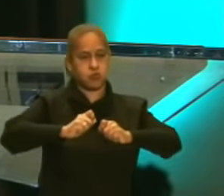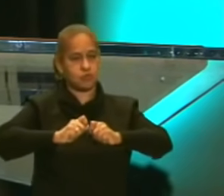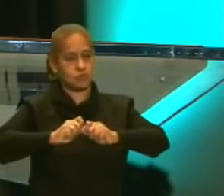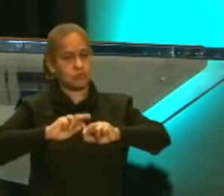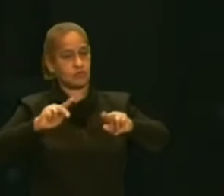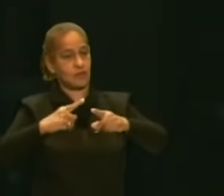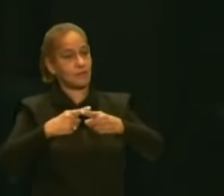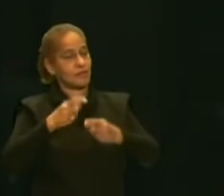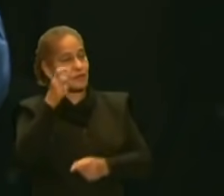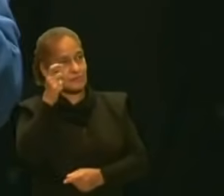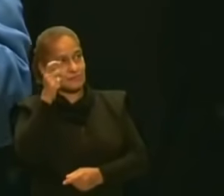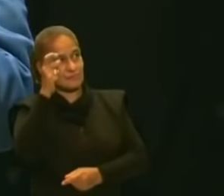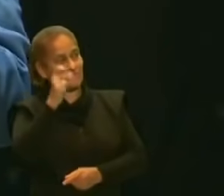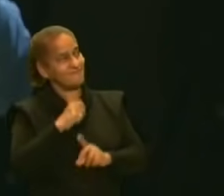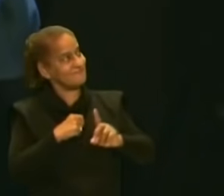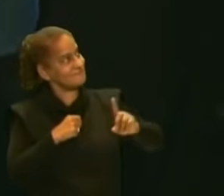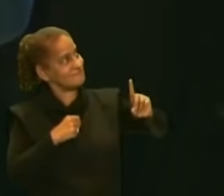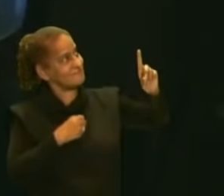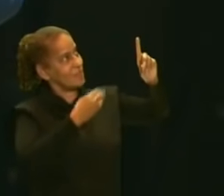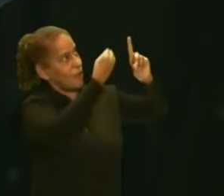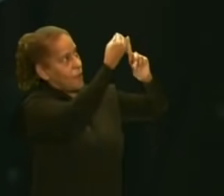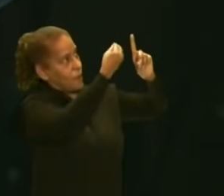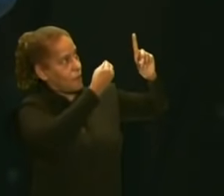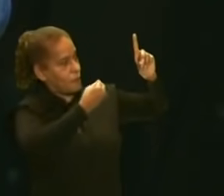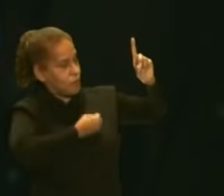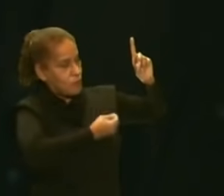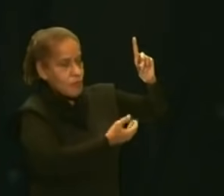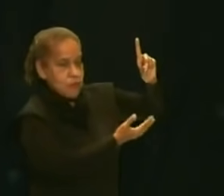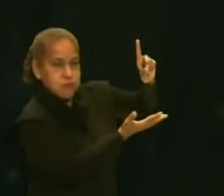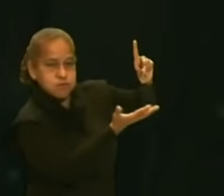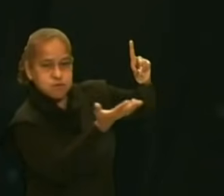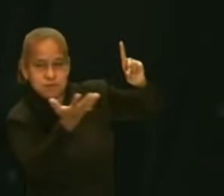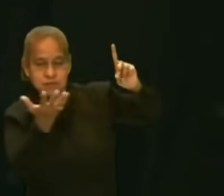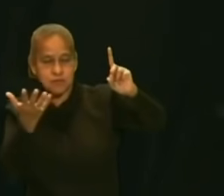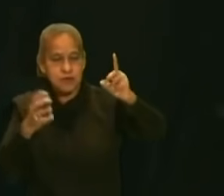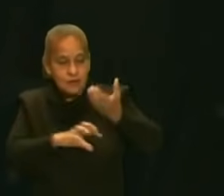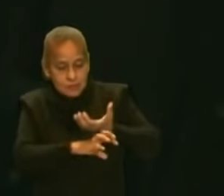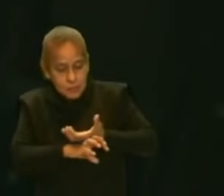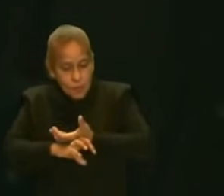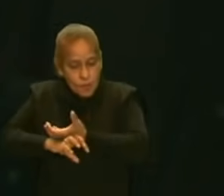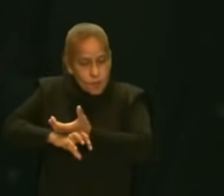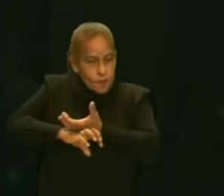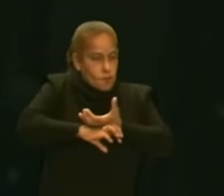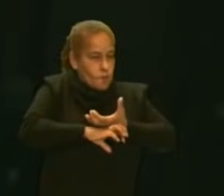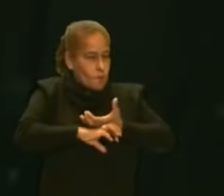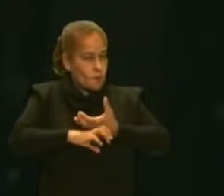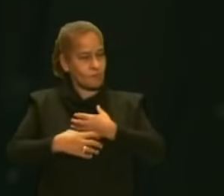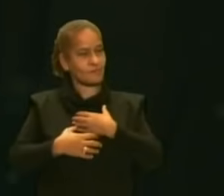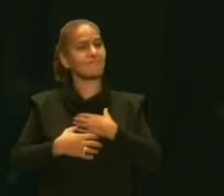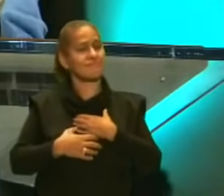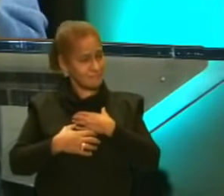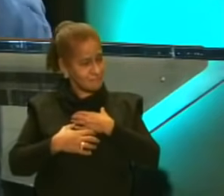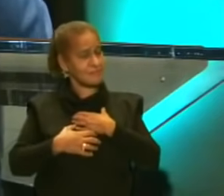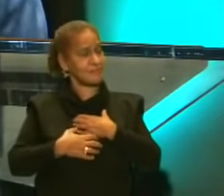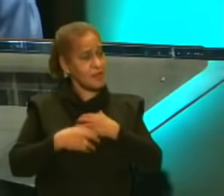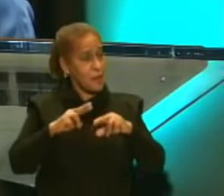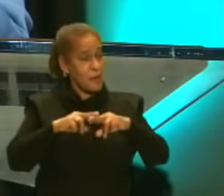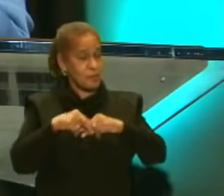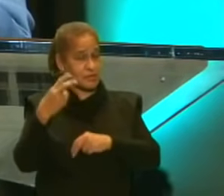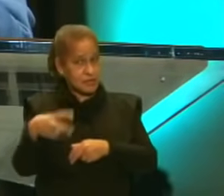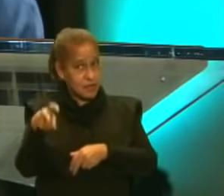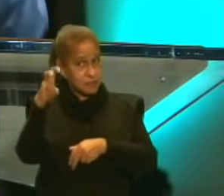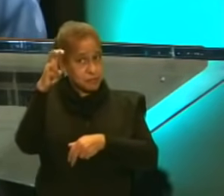Deus colocou no ser humano um sentimento de vazio. E é por isso que em toda cultura, em